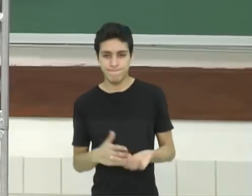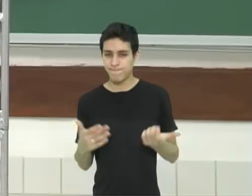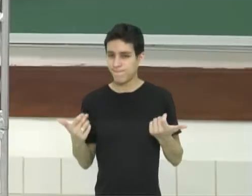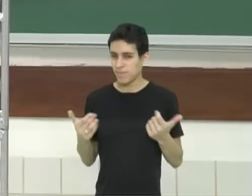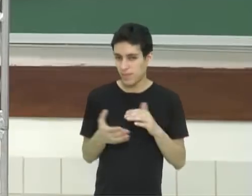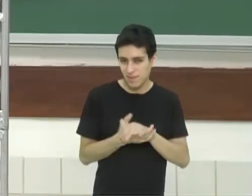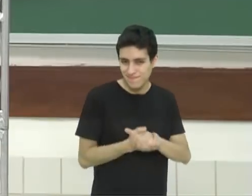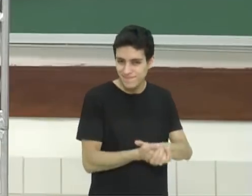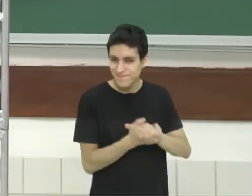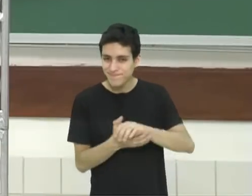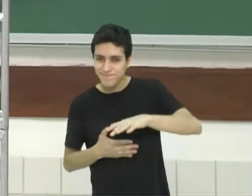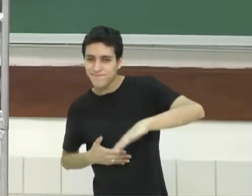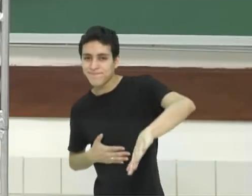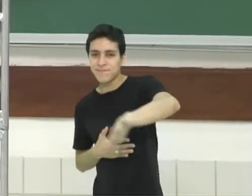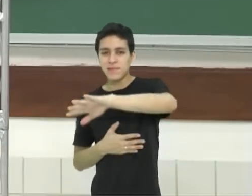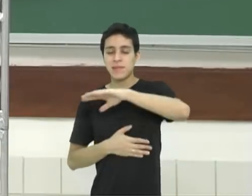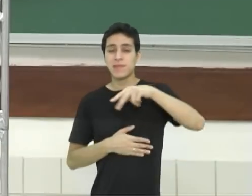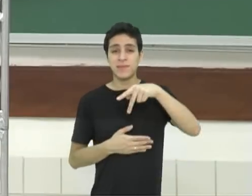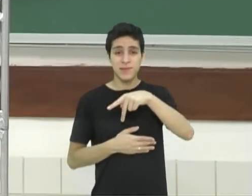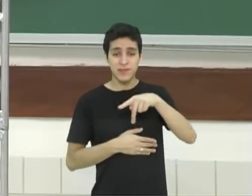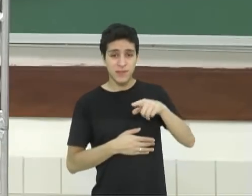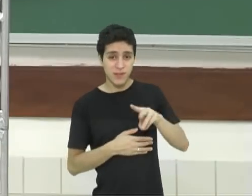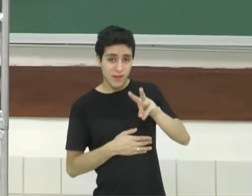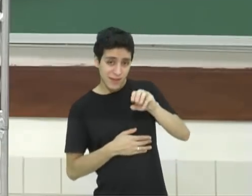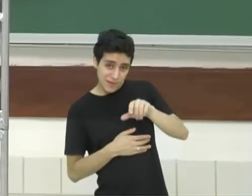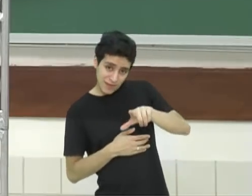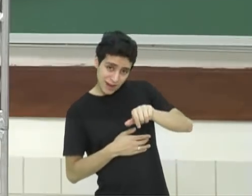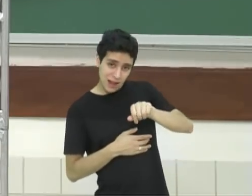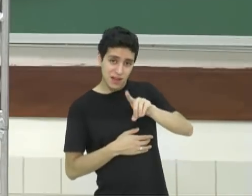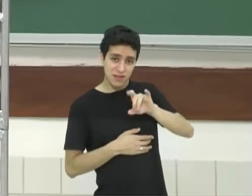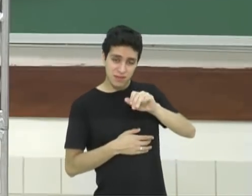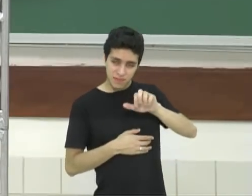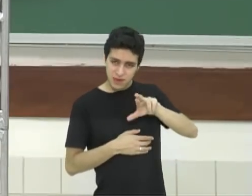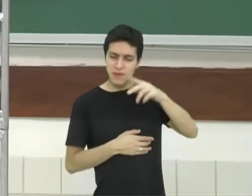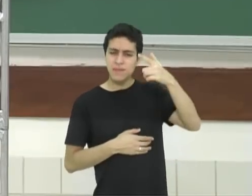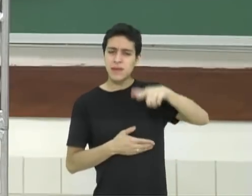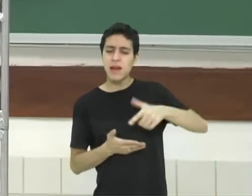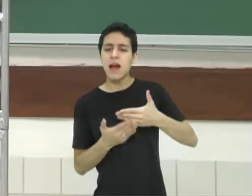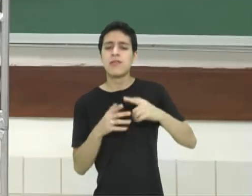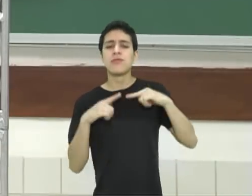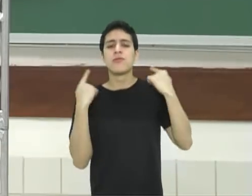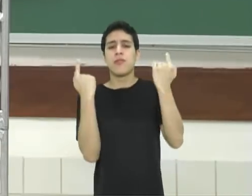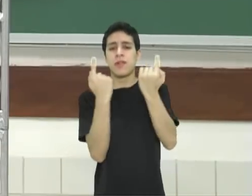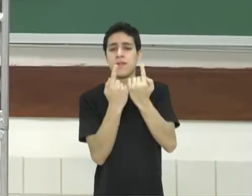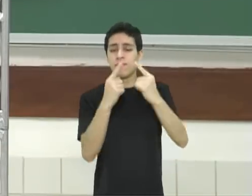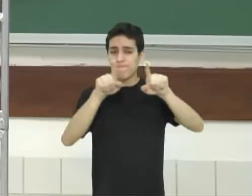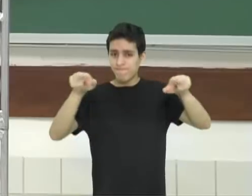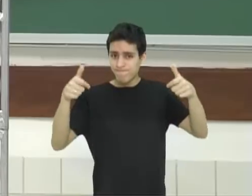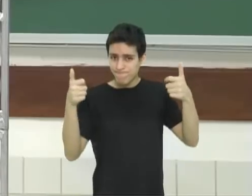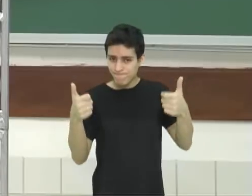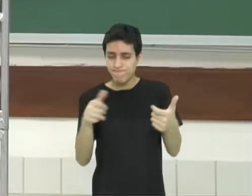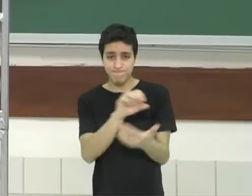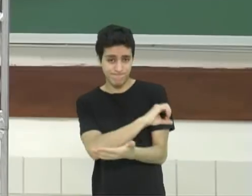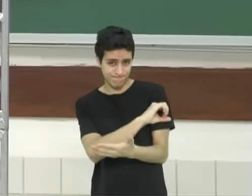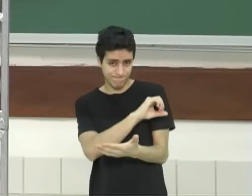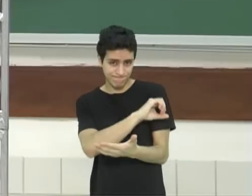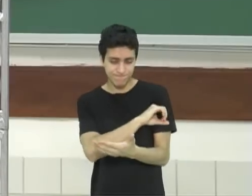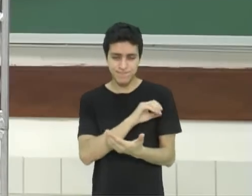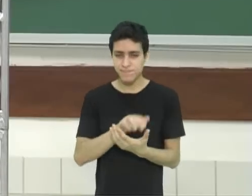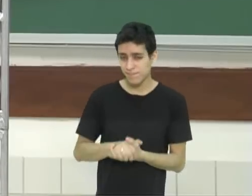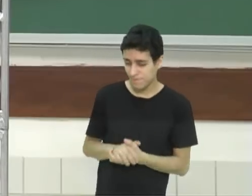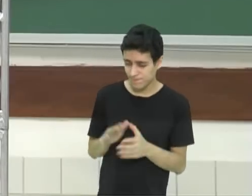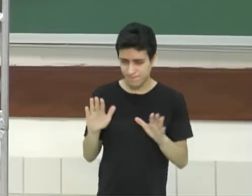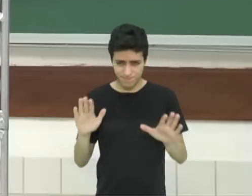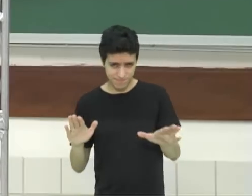Salve, salve galera! Professor Vladimir na área com mais uma aula Paraná para você do nono ano do ensino fundamental. Antes de falarmos